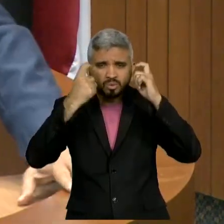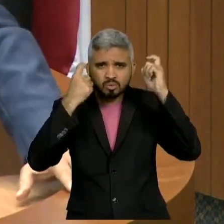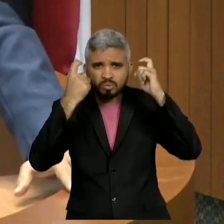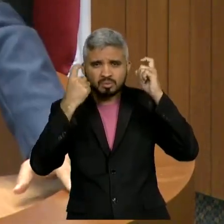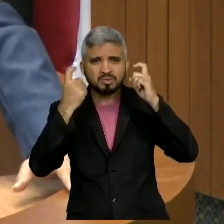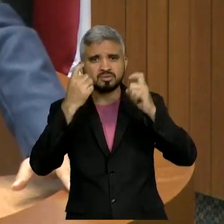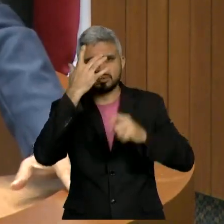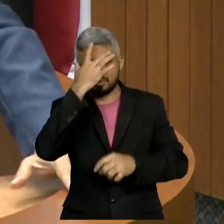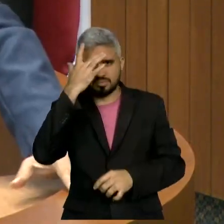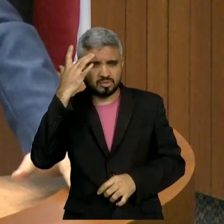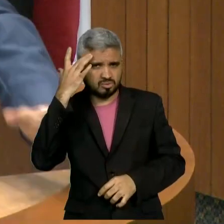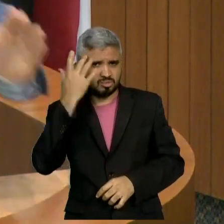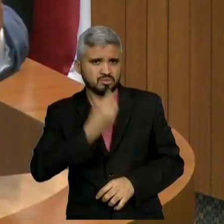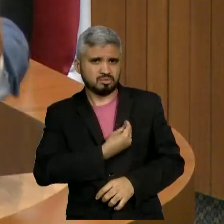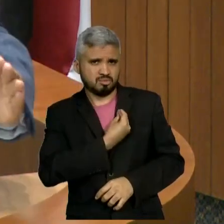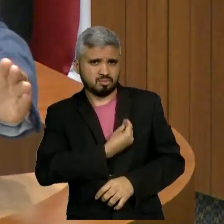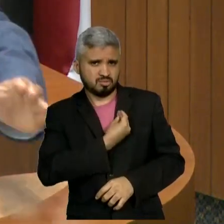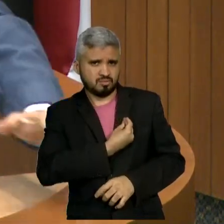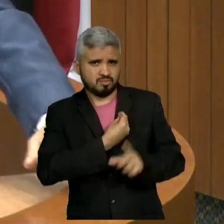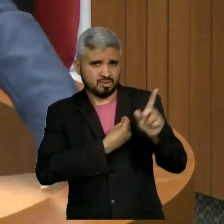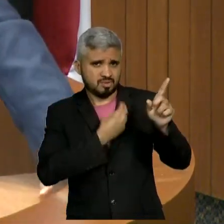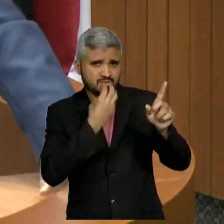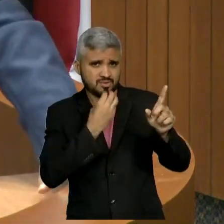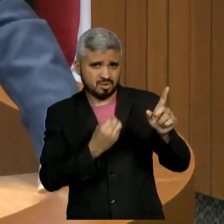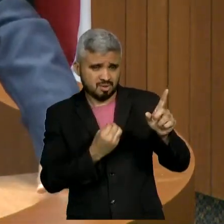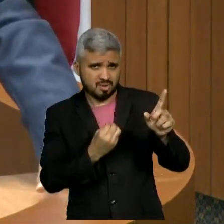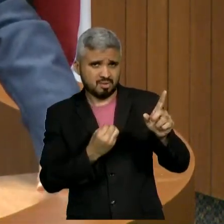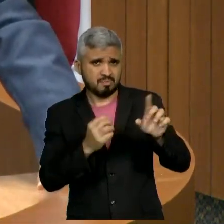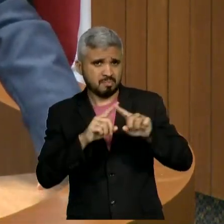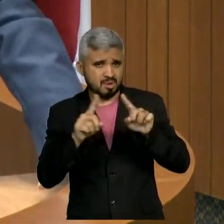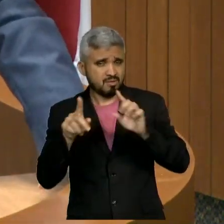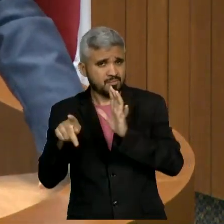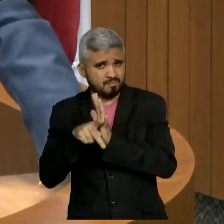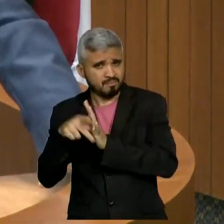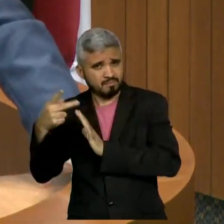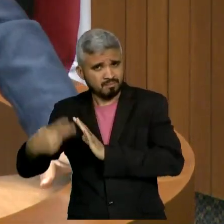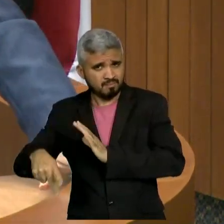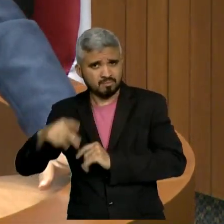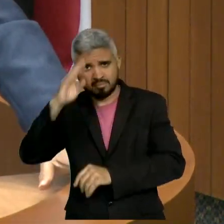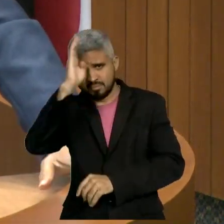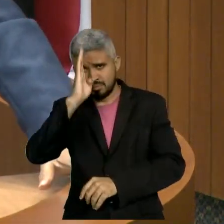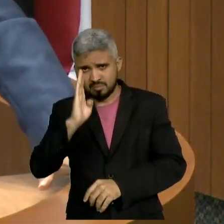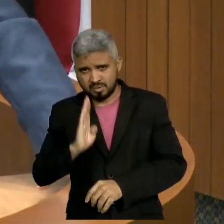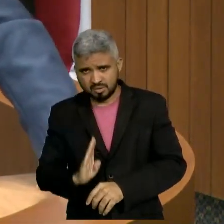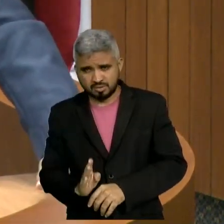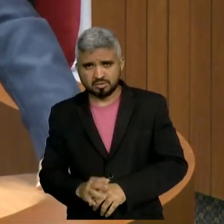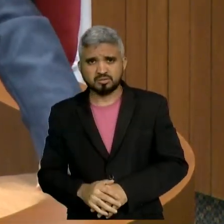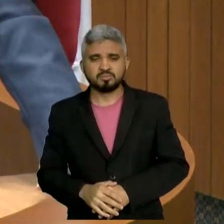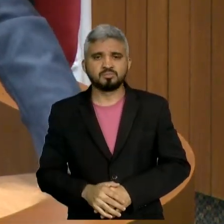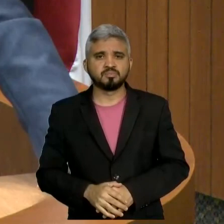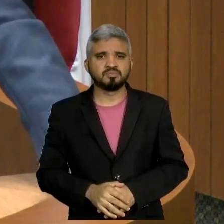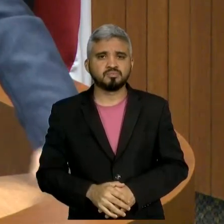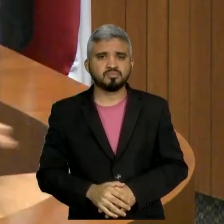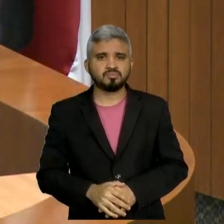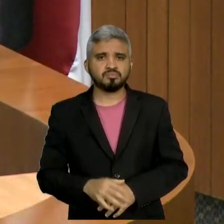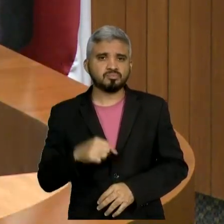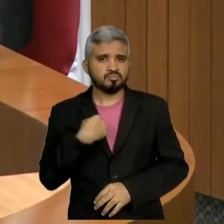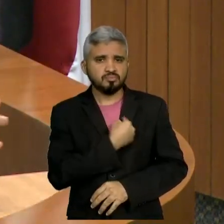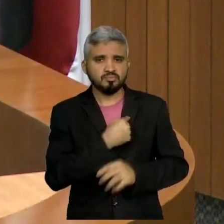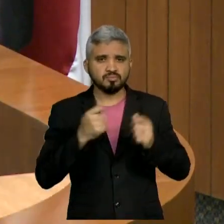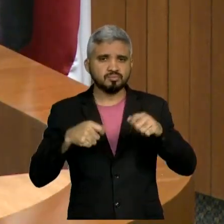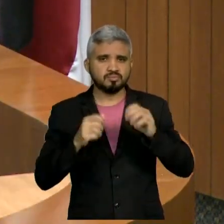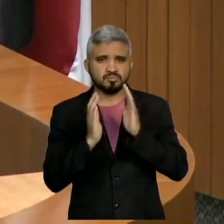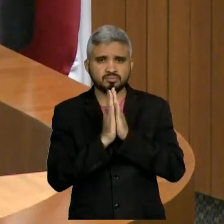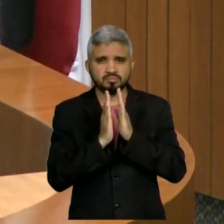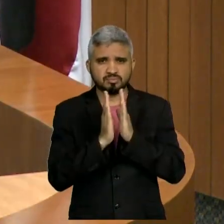vidas, e que possamos caminhar na paz, com oração, com amor, e que a gente possa...